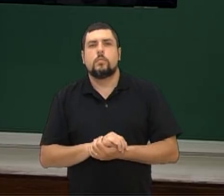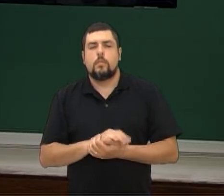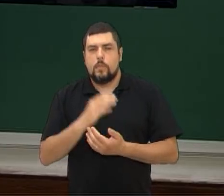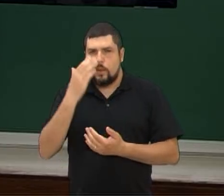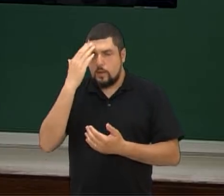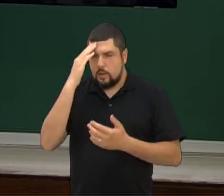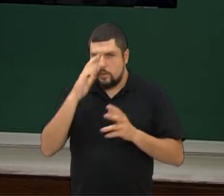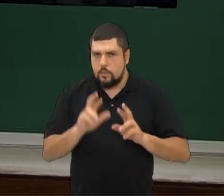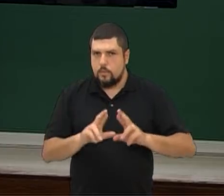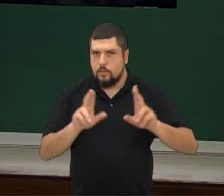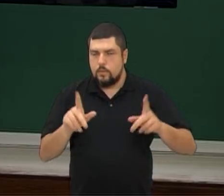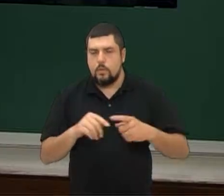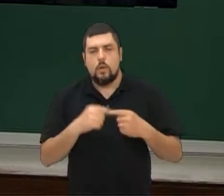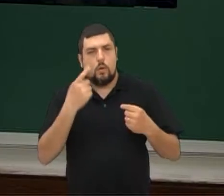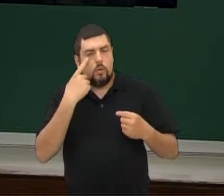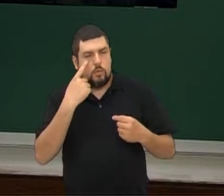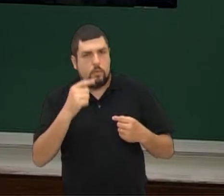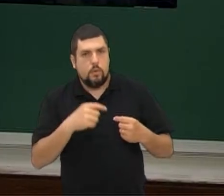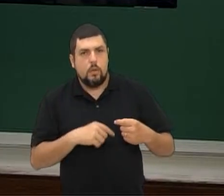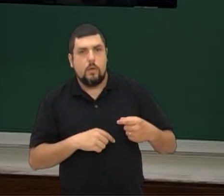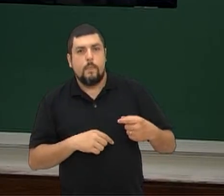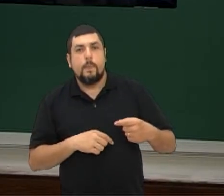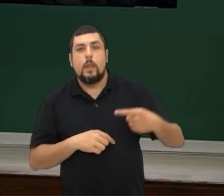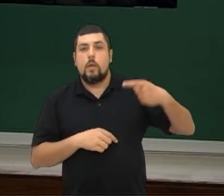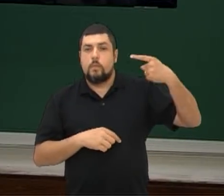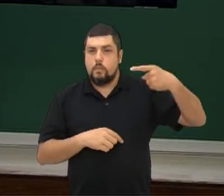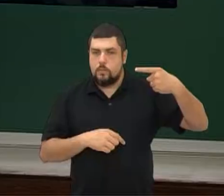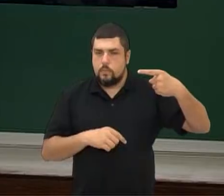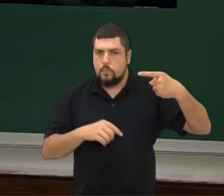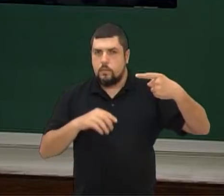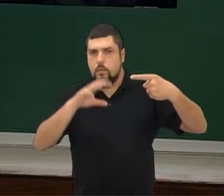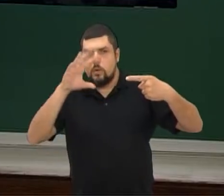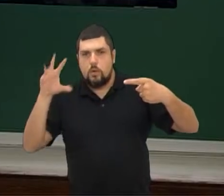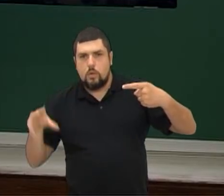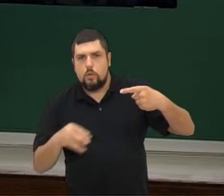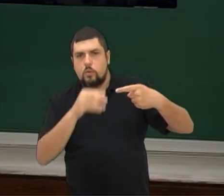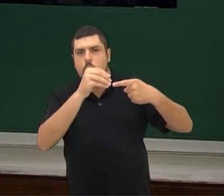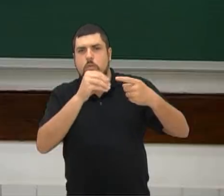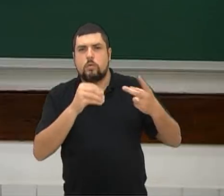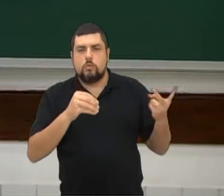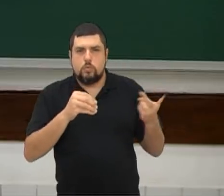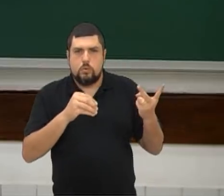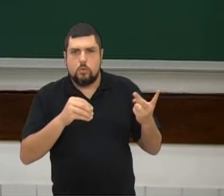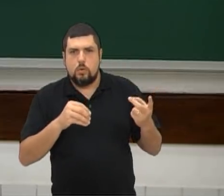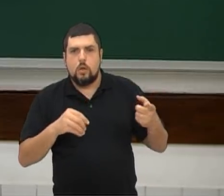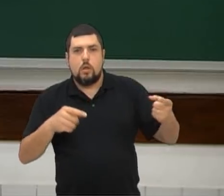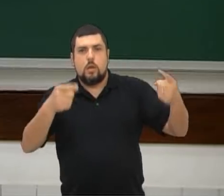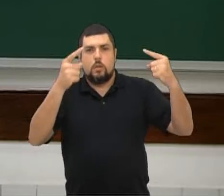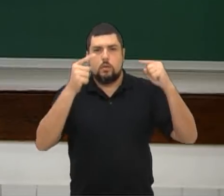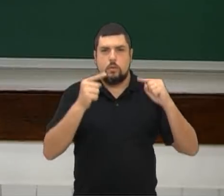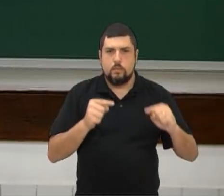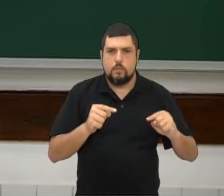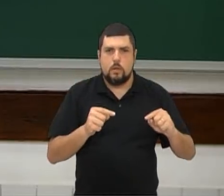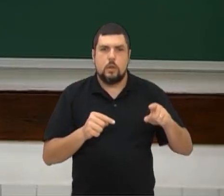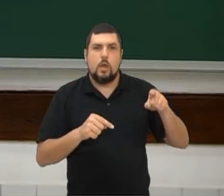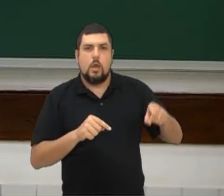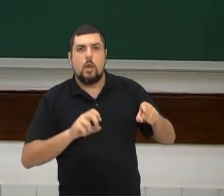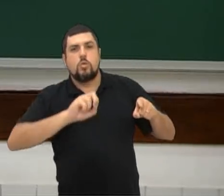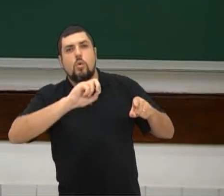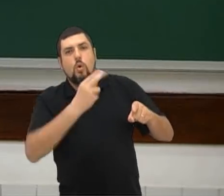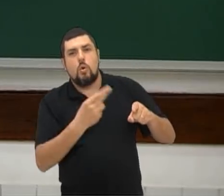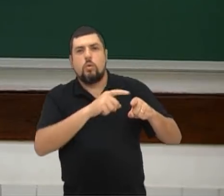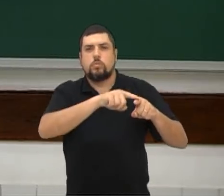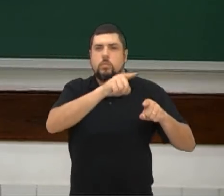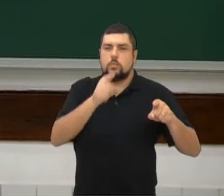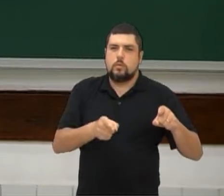bem a diferença? Olha só, aqui eu incluo e aqui eu excluo. Ou vai ser um, ou vai ser o outro, não são os dois.